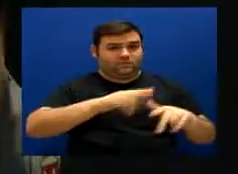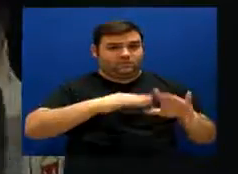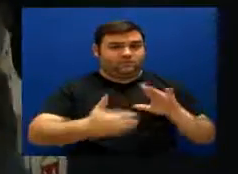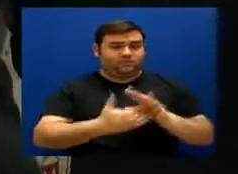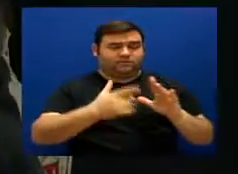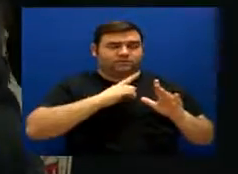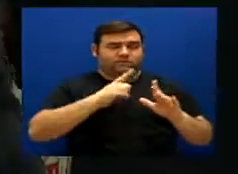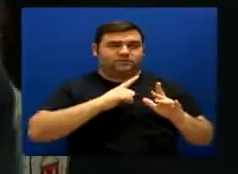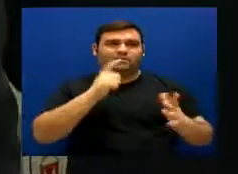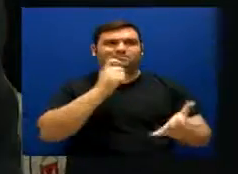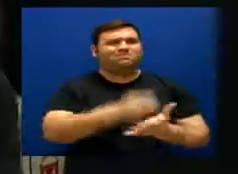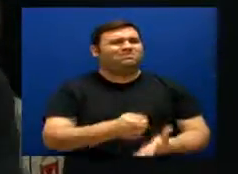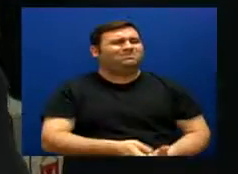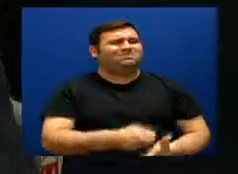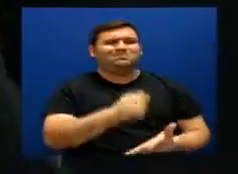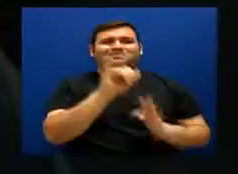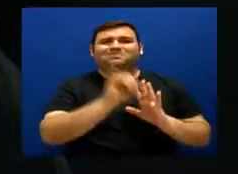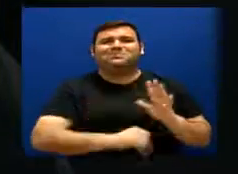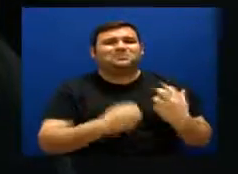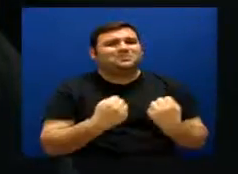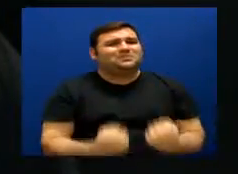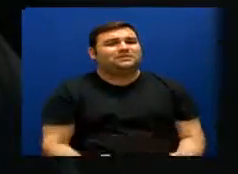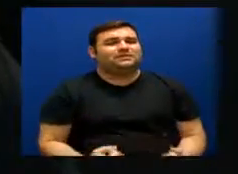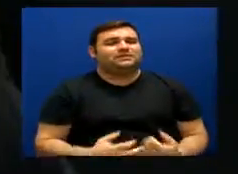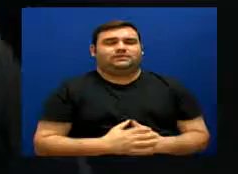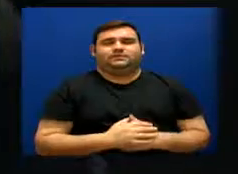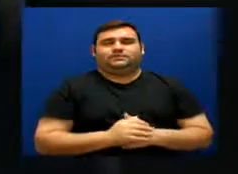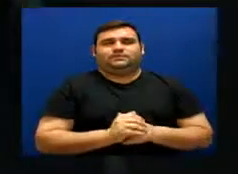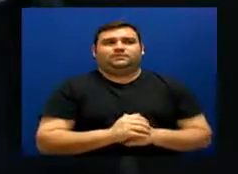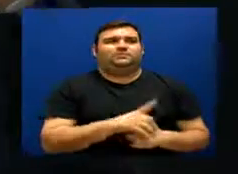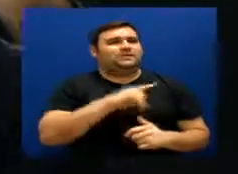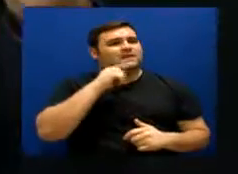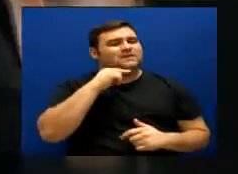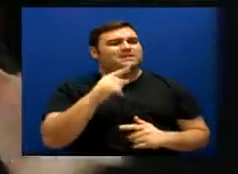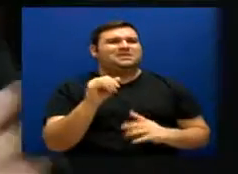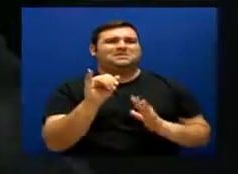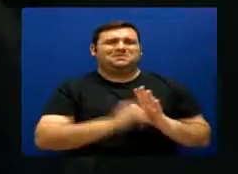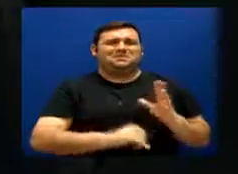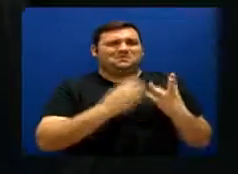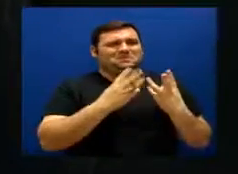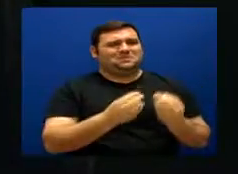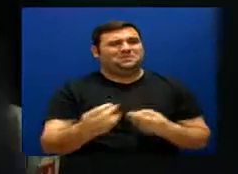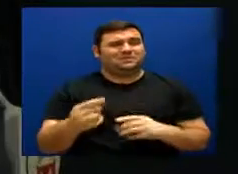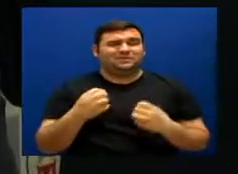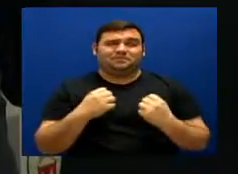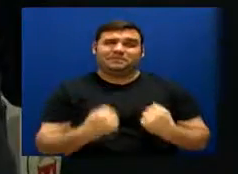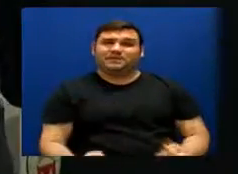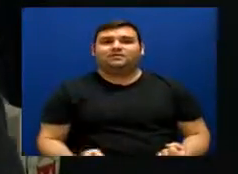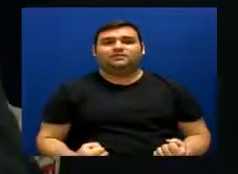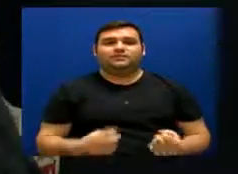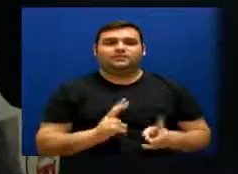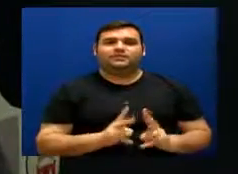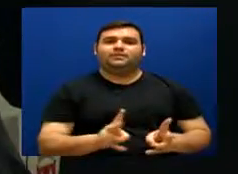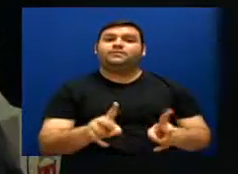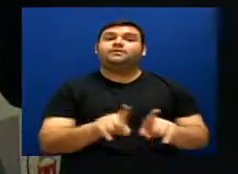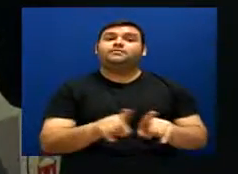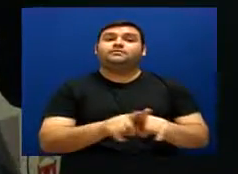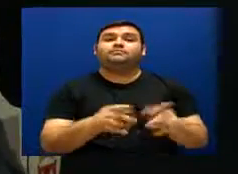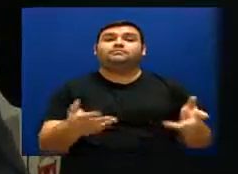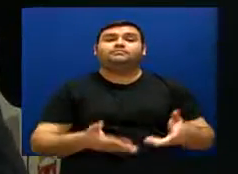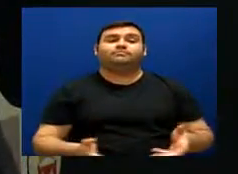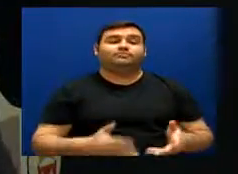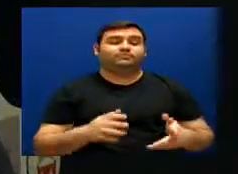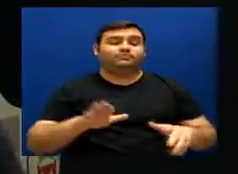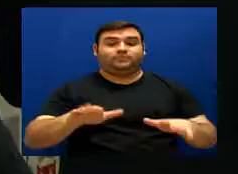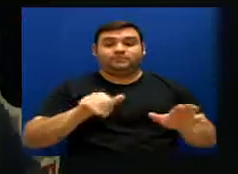aguenta mais pagar tributo, já não aguenta mais ter tanta taxa em cima e que, em última análise, está deixando